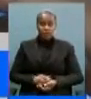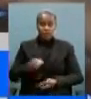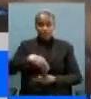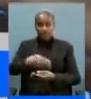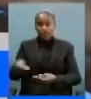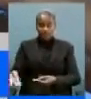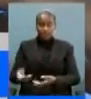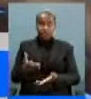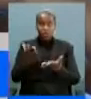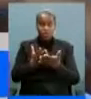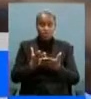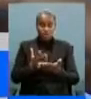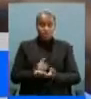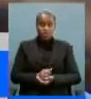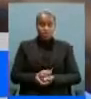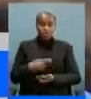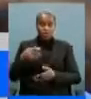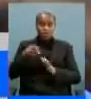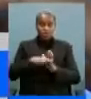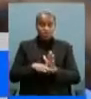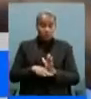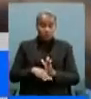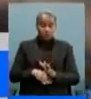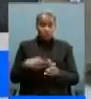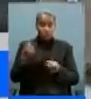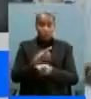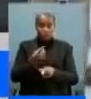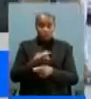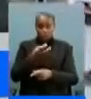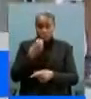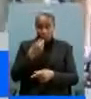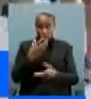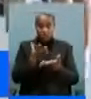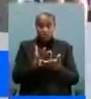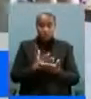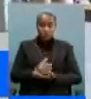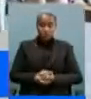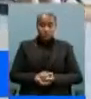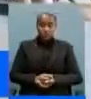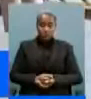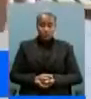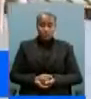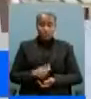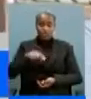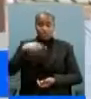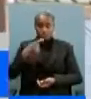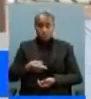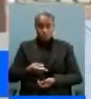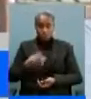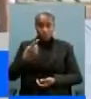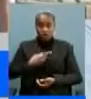escolas no âmbito do programa de alimentação e ensino escolar. As outras parcelas vão ser